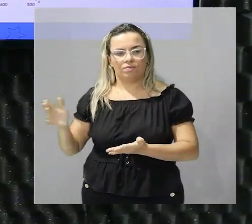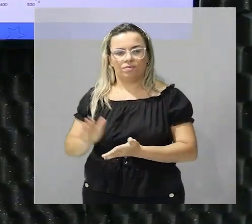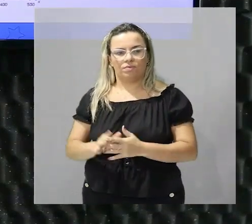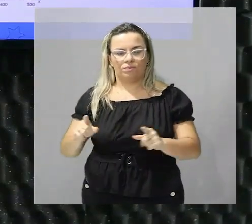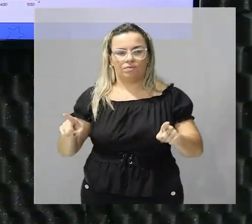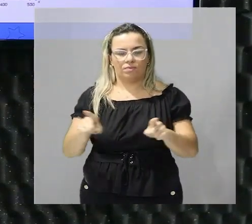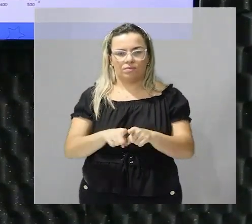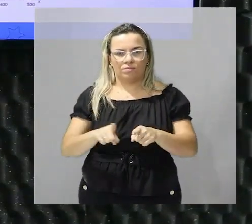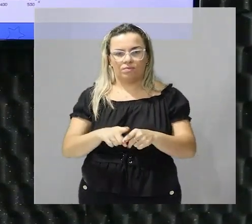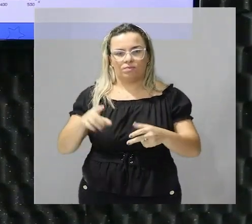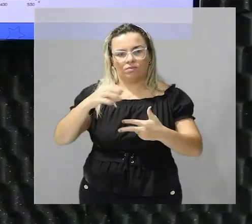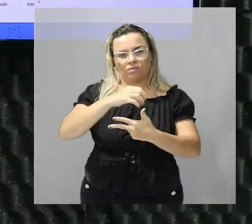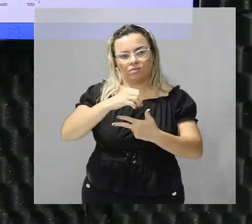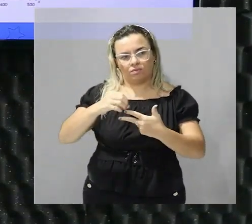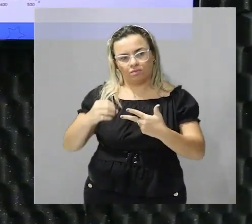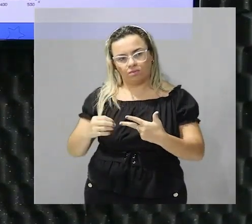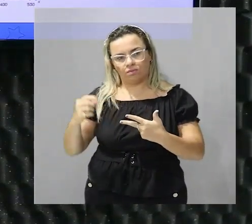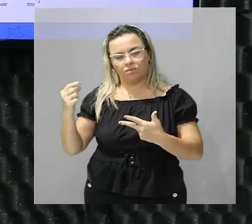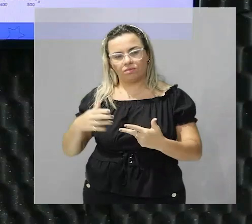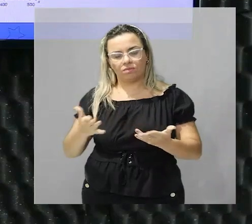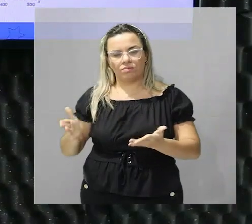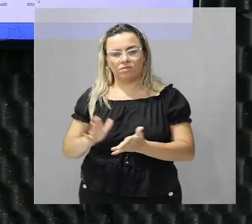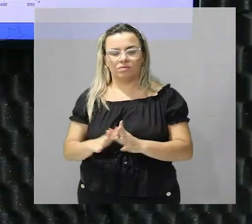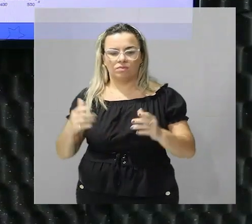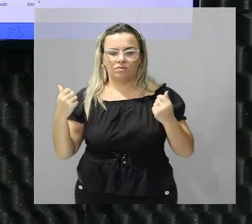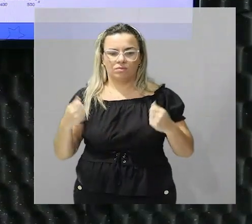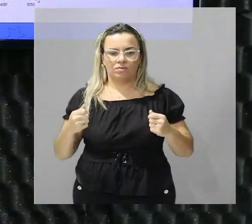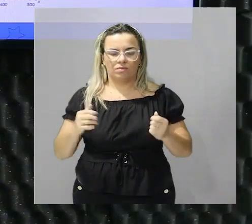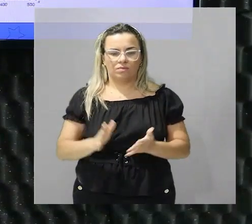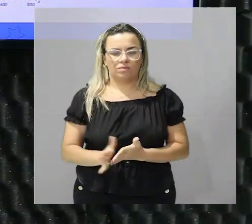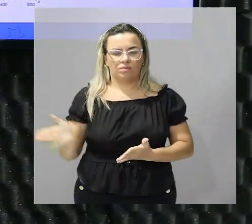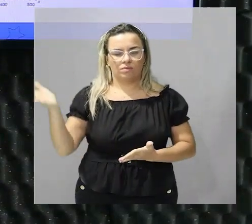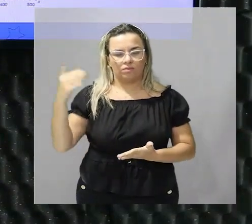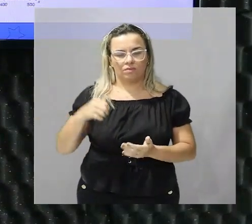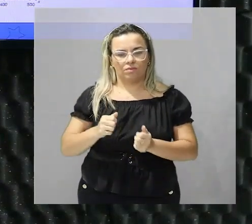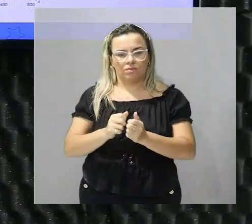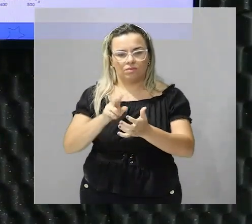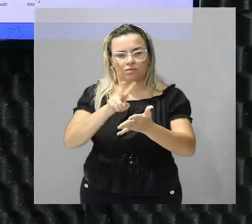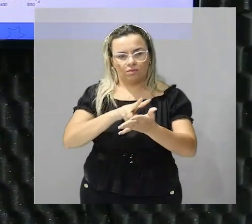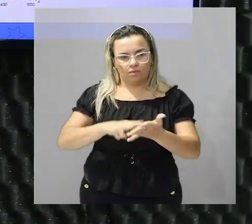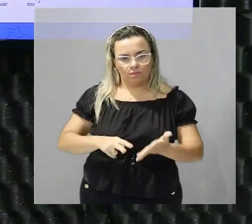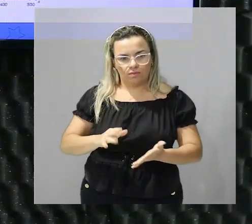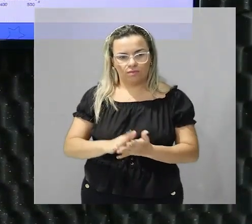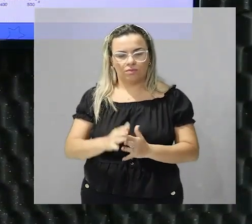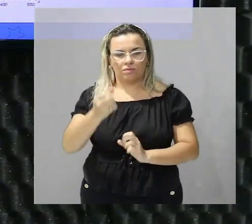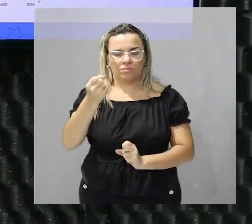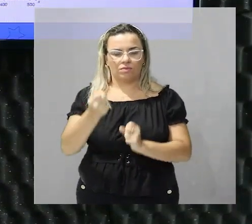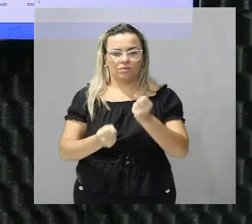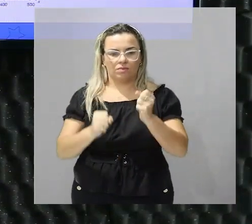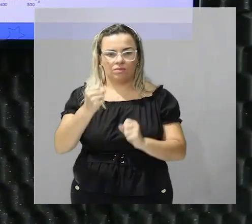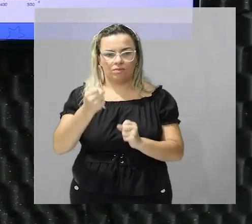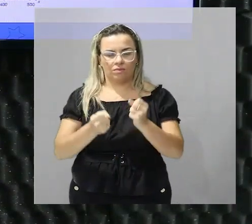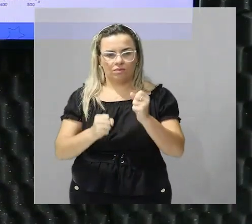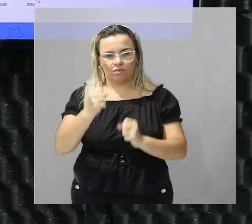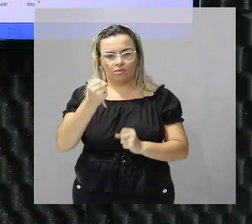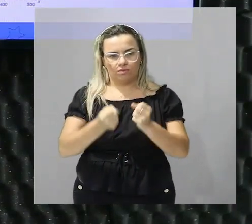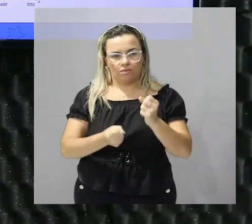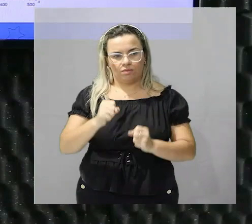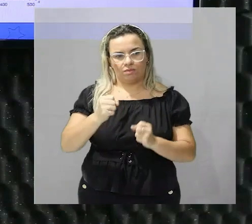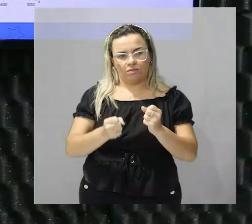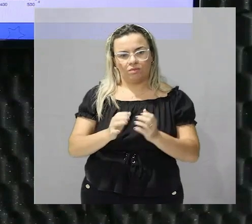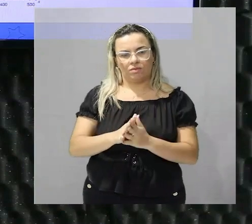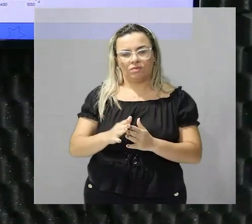Também questão do Enem. E eu preciso só que você acompanhe a leitura junto comigo. Diz o seguinte, ó. Uma